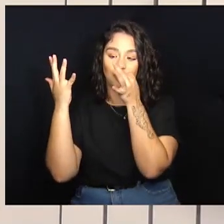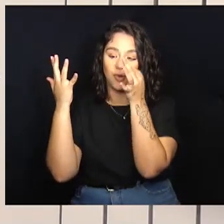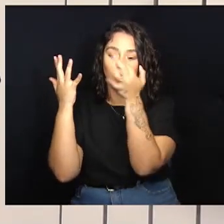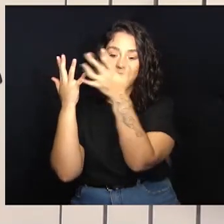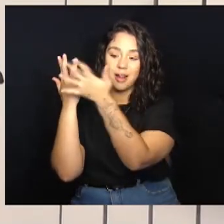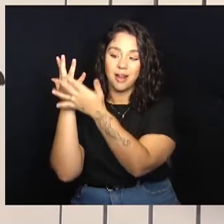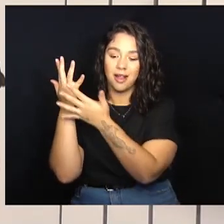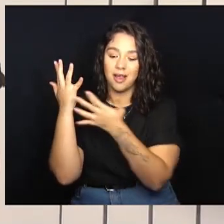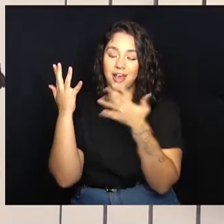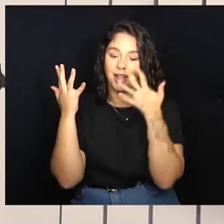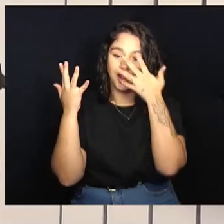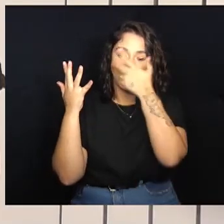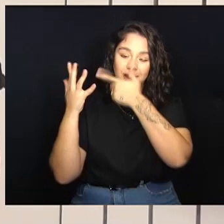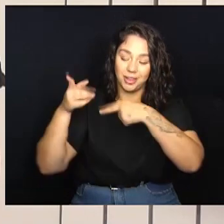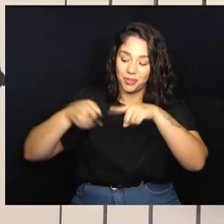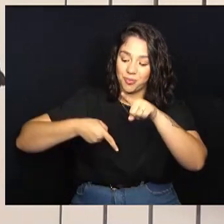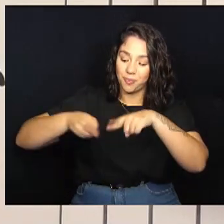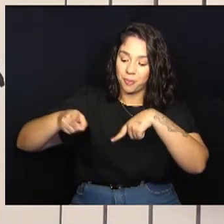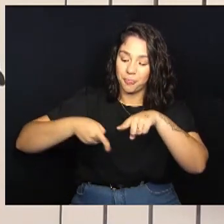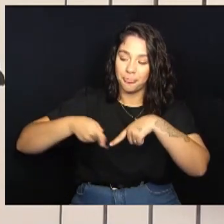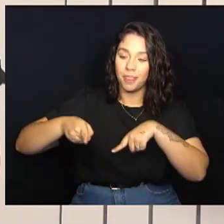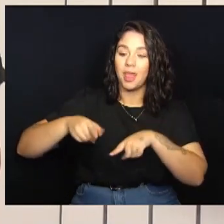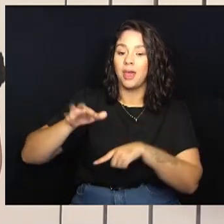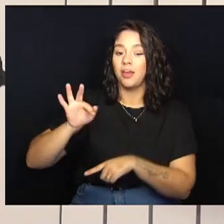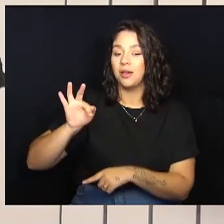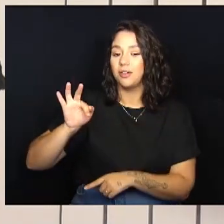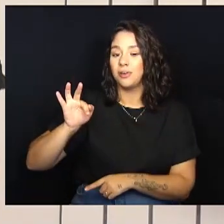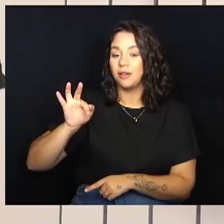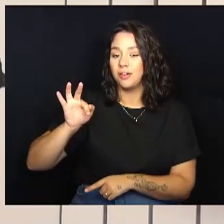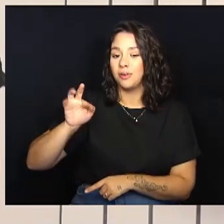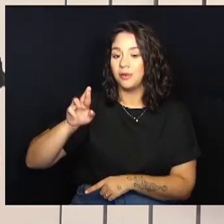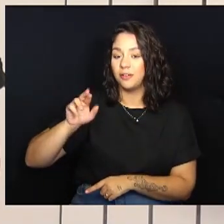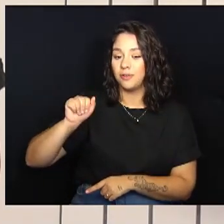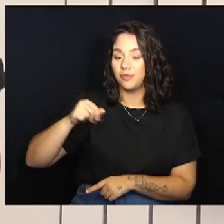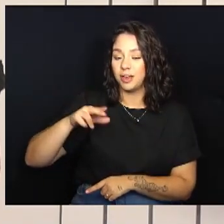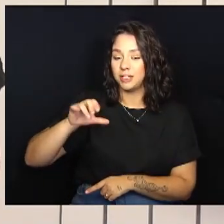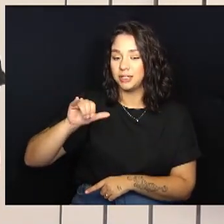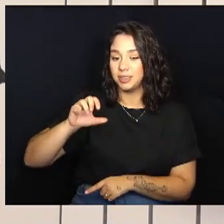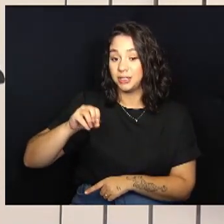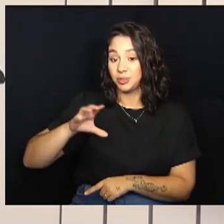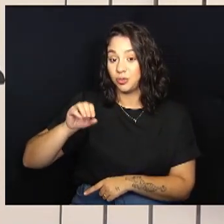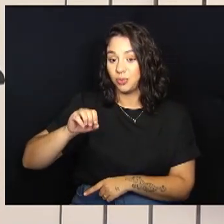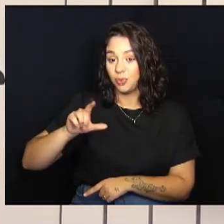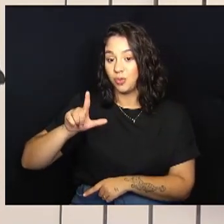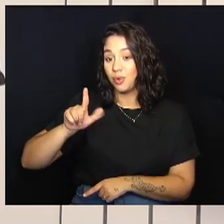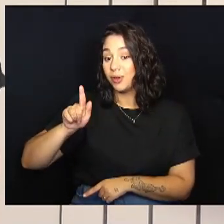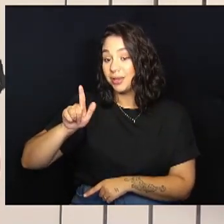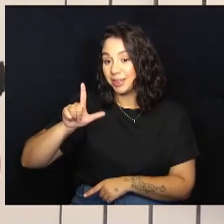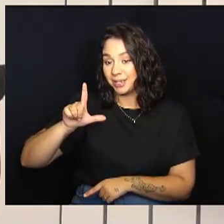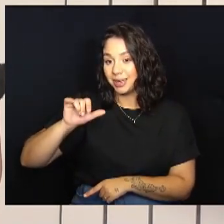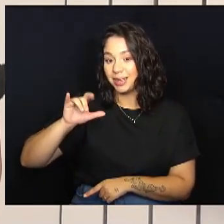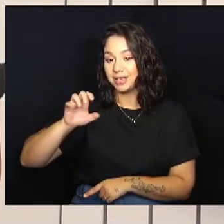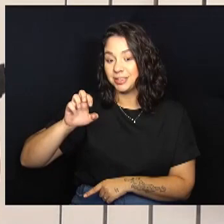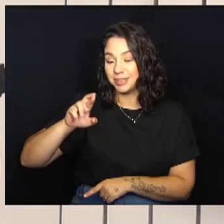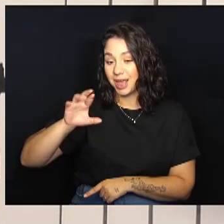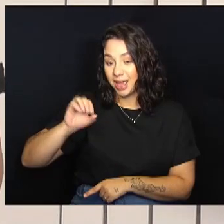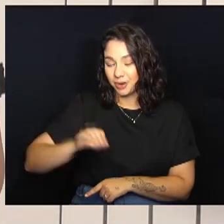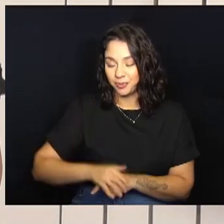as avenidas Francisco Glicério e Abolição. Vamos falar um pouquinho de saúde, porque Campinas aplicou